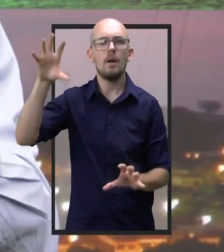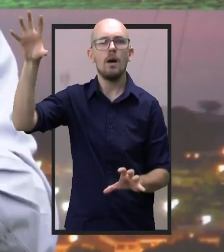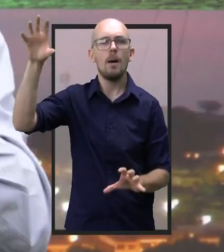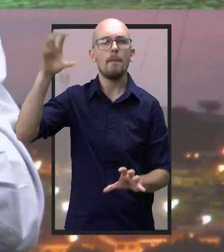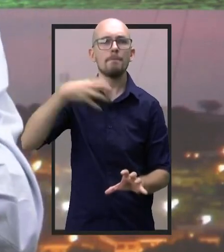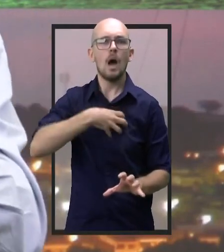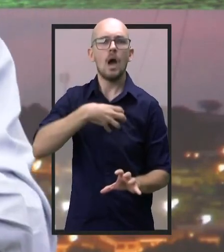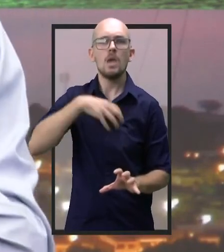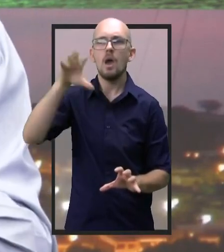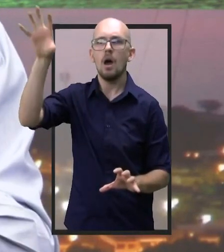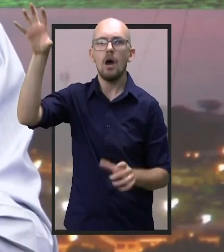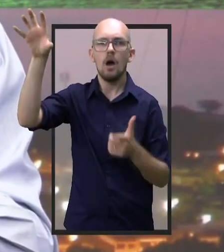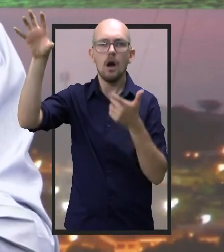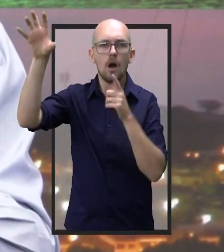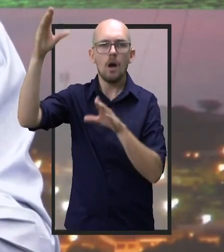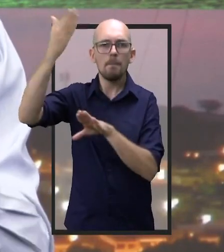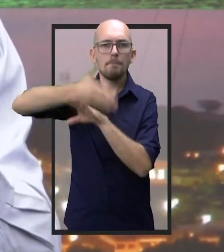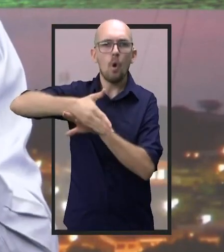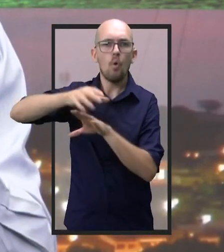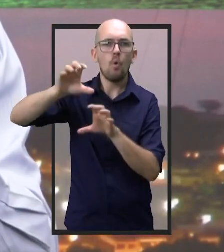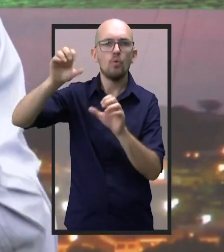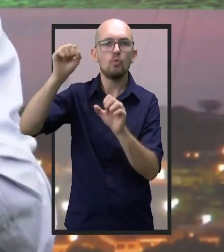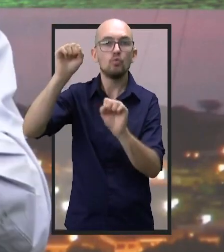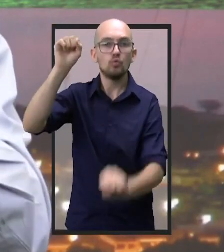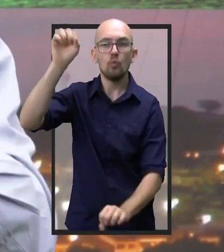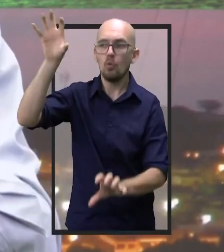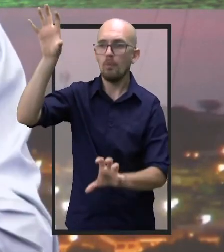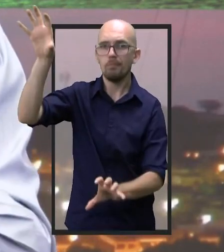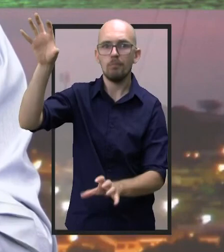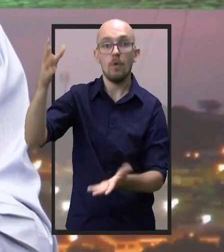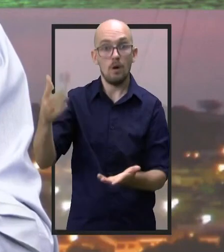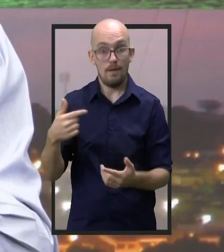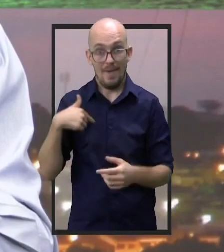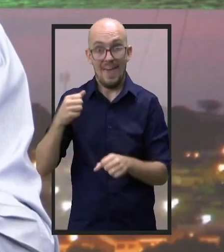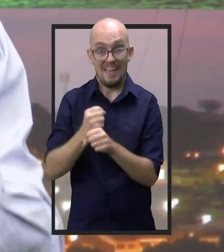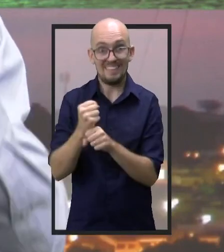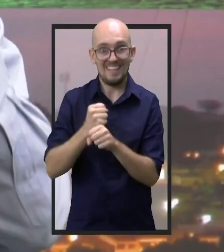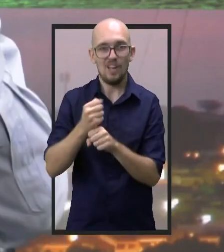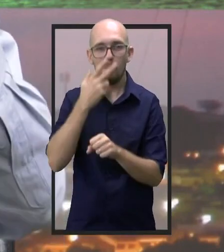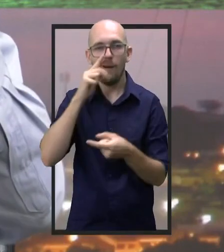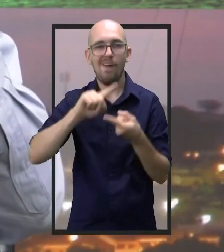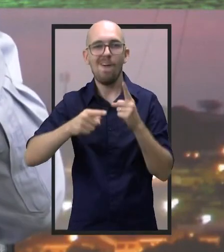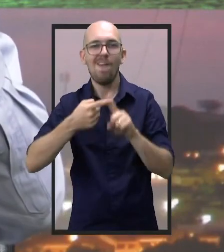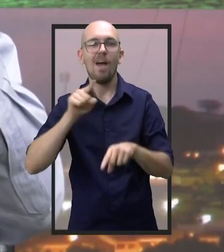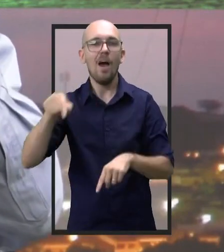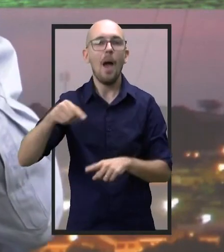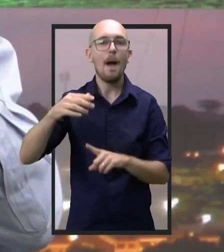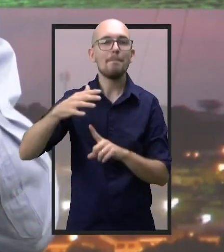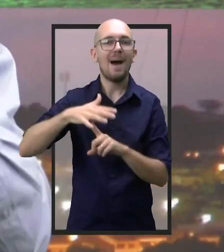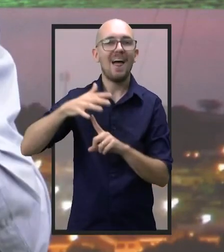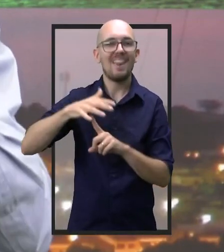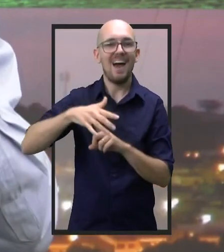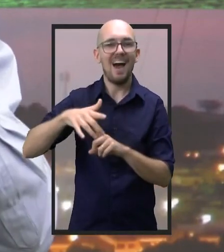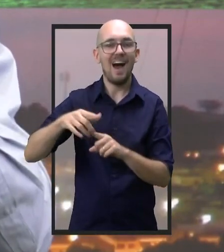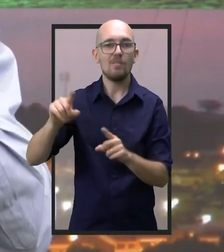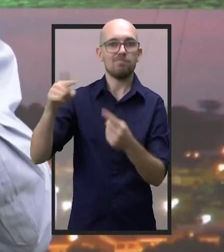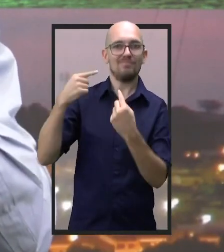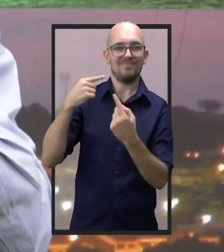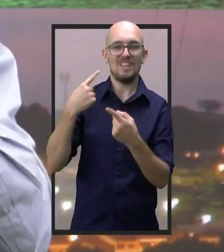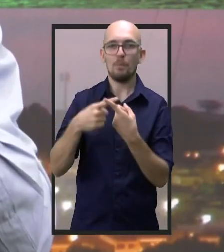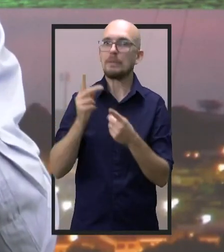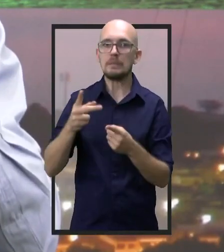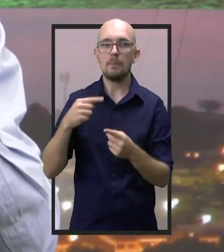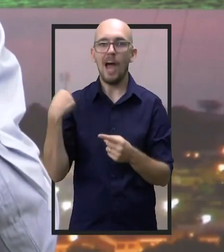uma coisa de torcida. Esse ano o Paraná nos deu troco. Sempre é Mato Grosso e nós em Mato